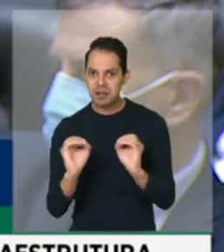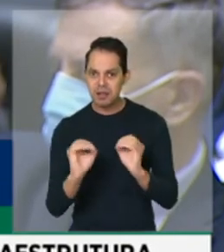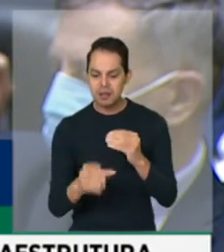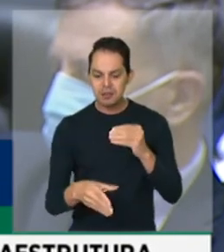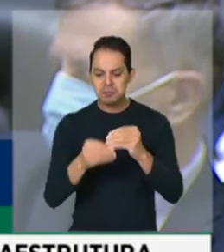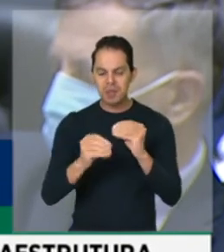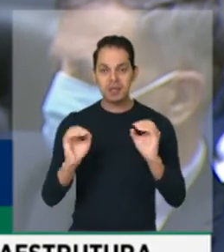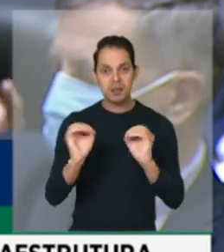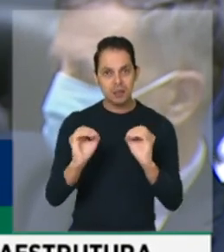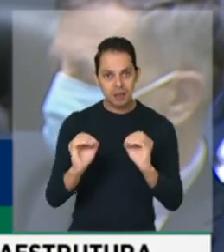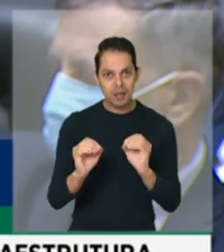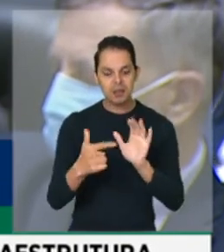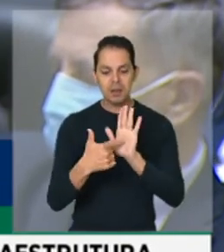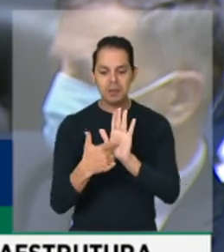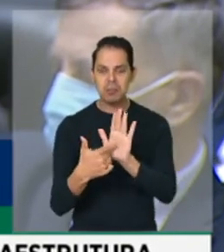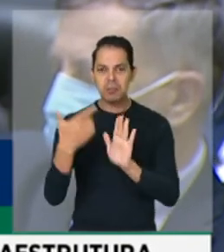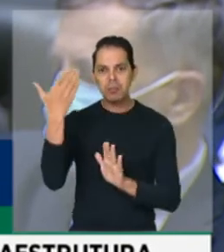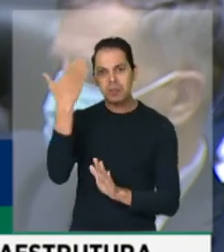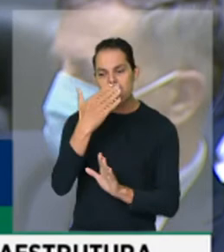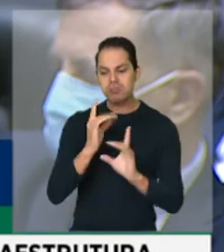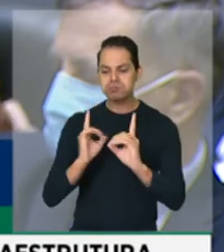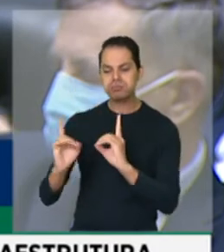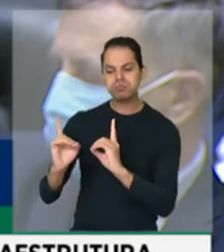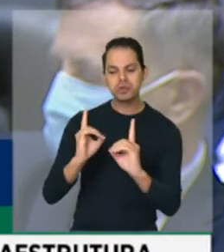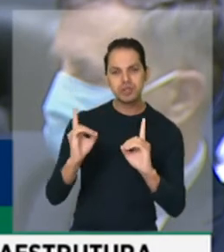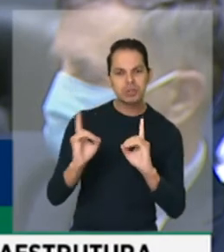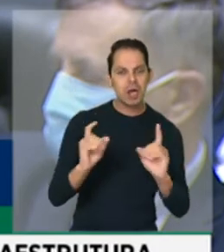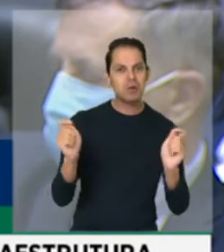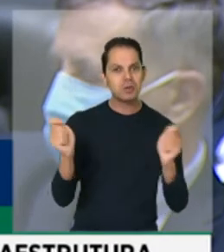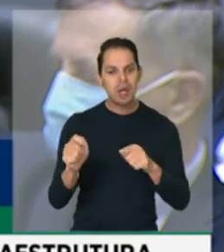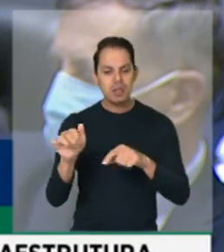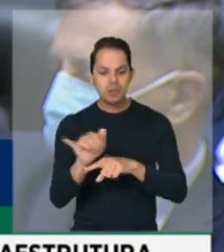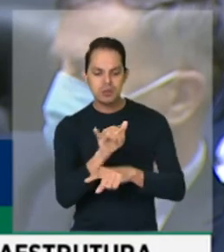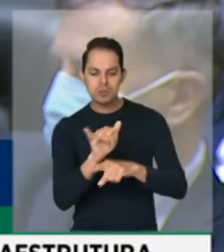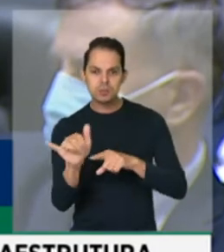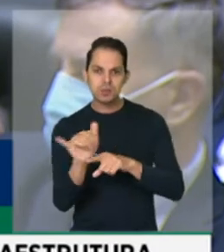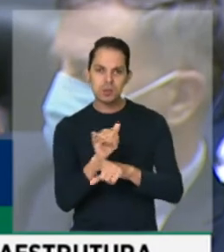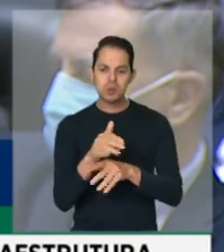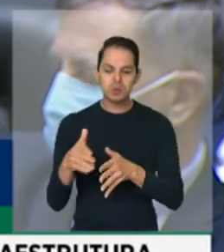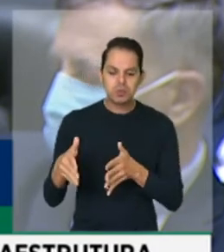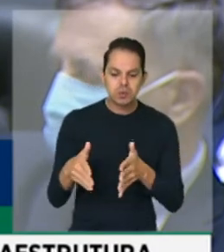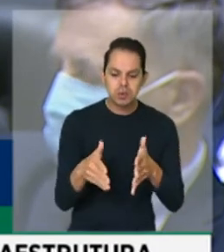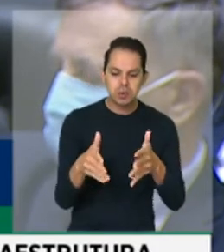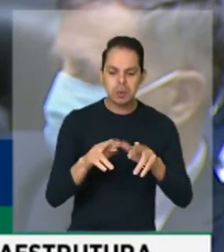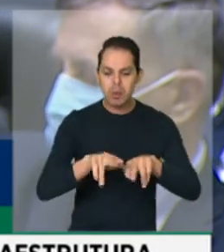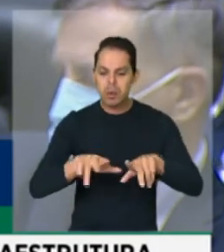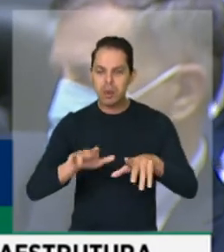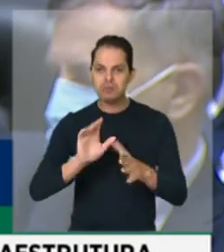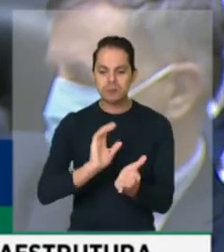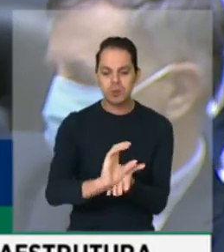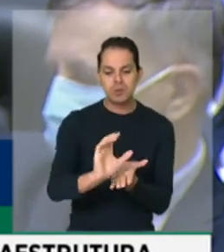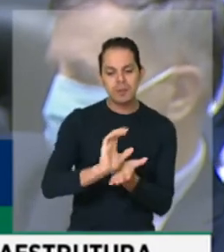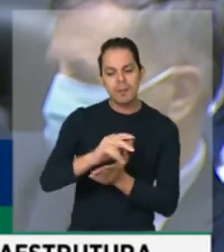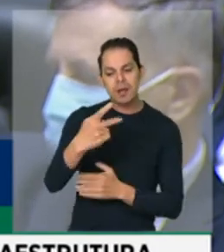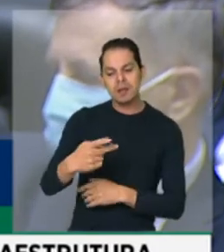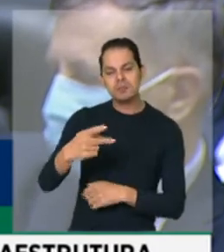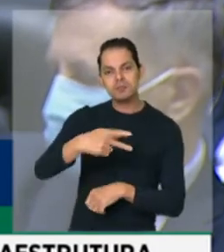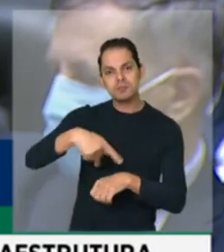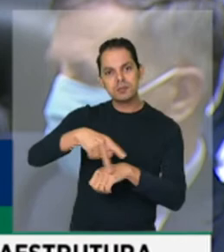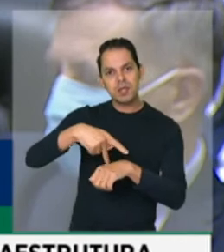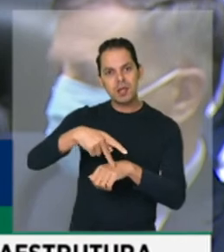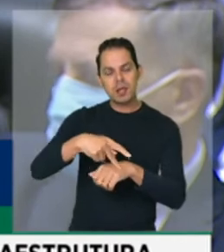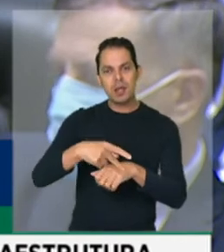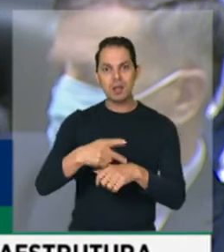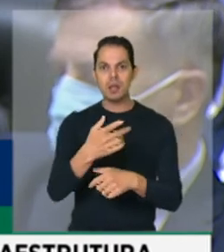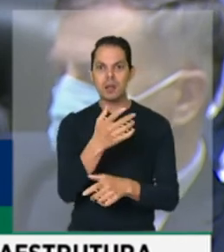capacidade de diálogo e de encontrar caminhos para o investimento do nosso país, sem onerar os serviços essenciais da